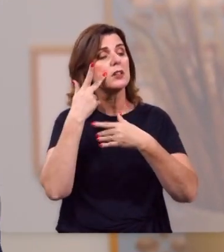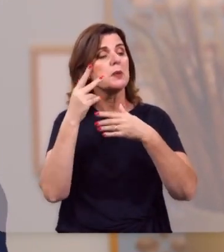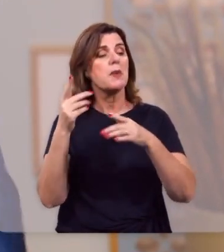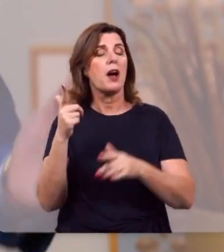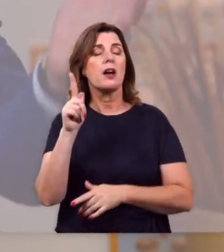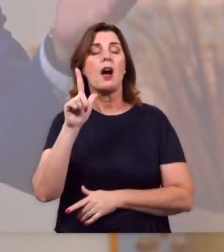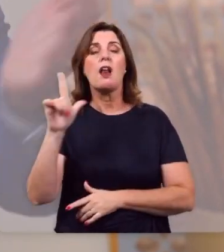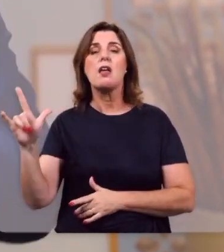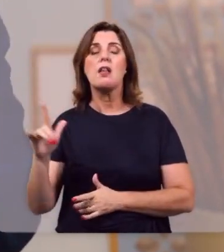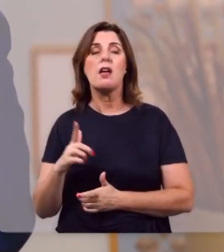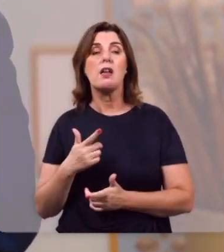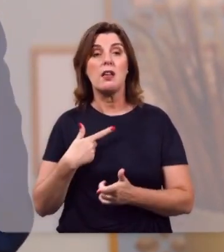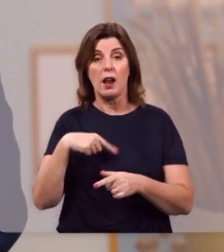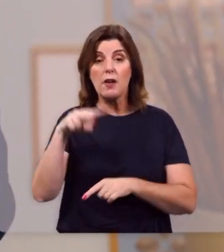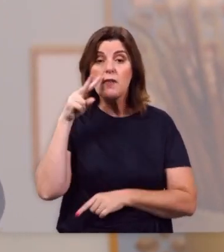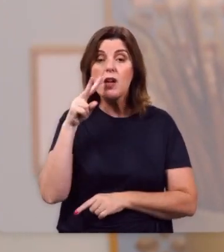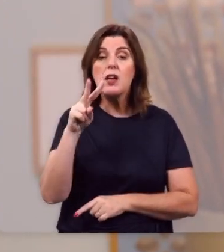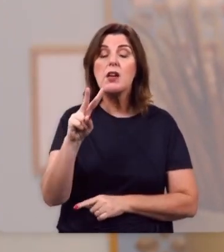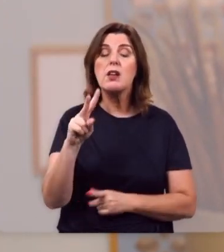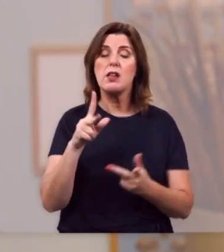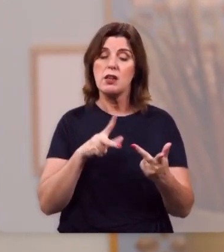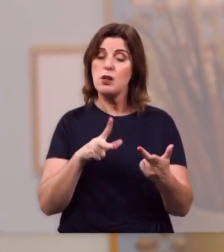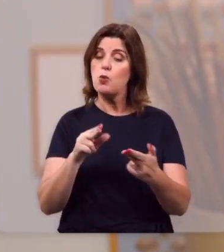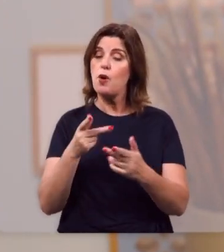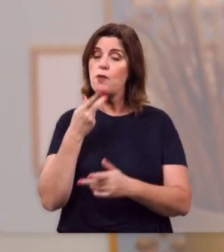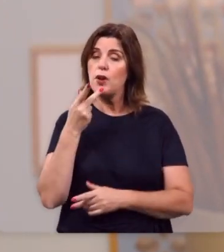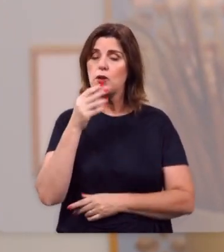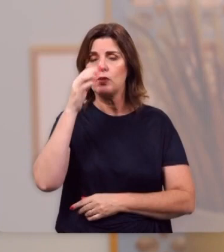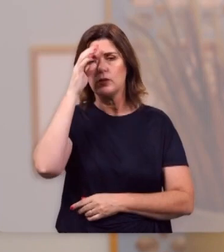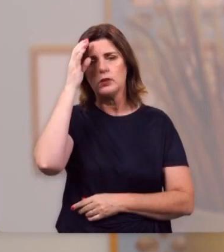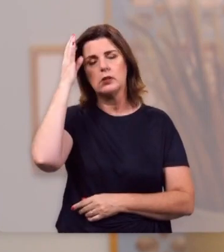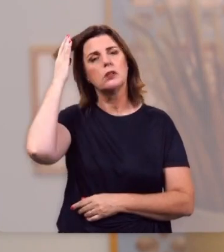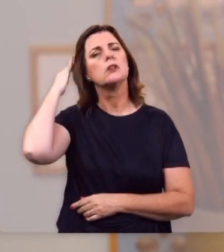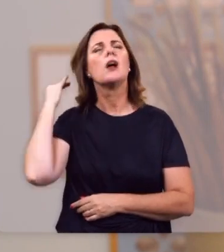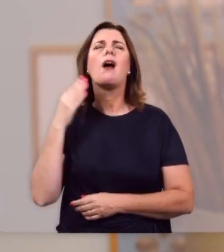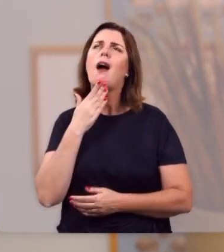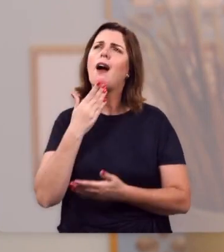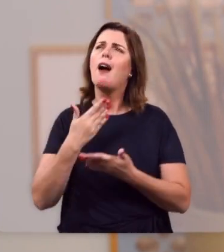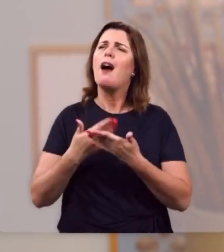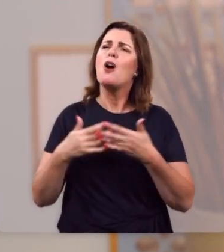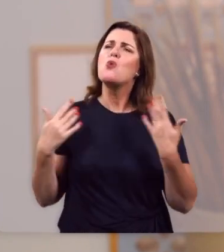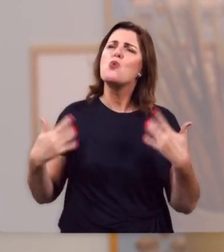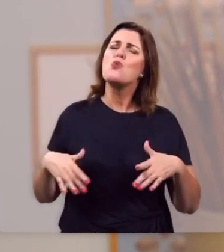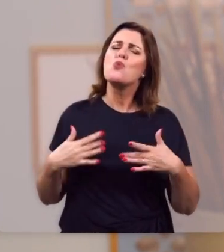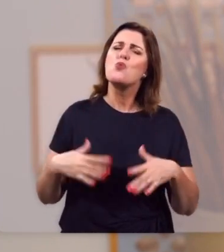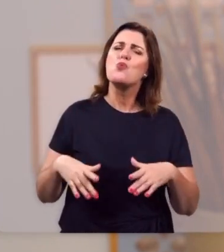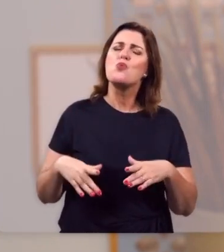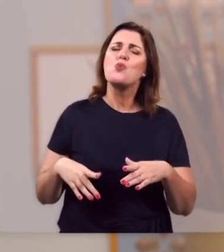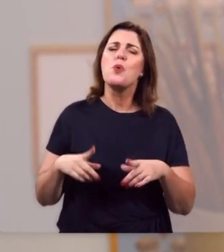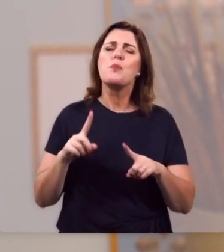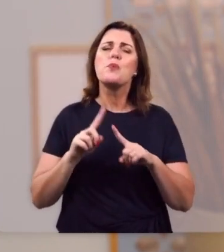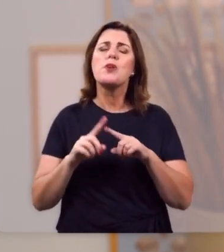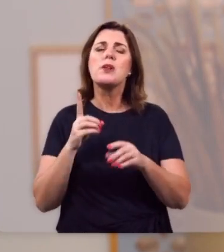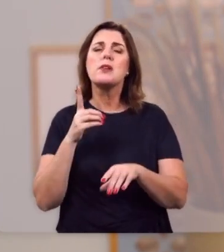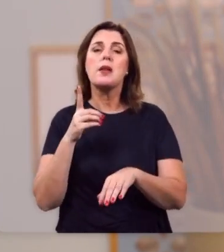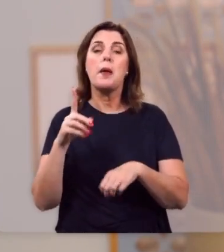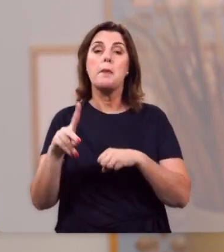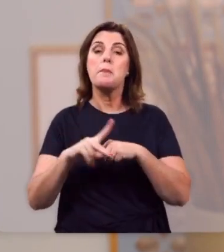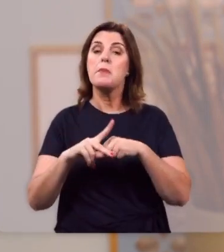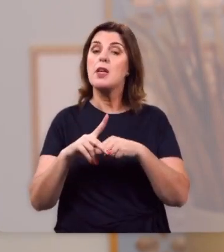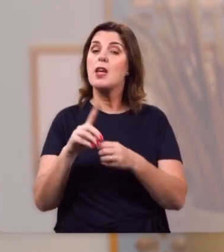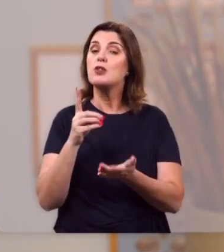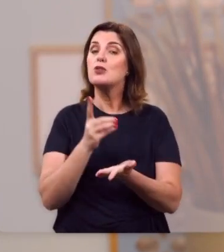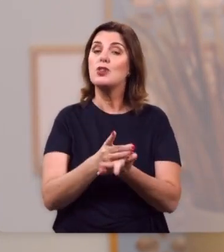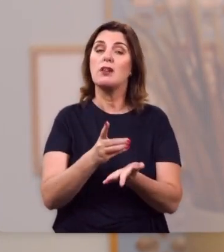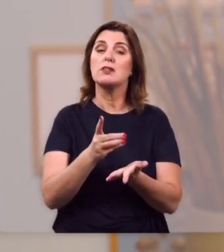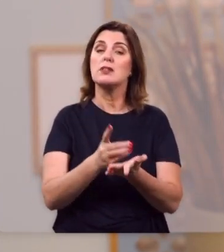a Galileia, lá o vereis, como ele vos disse. Isso me encanta, porque Pedro era um discípulo. Por que a menção